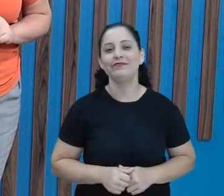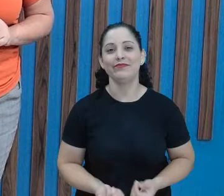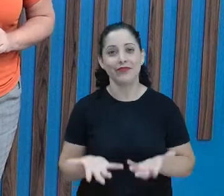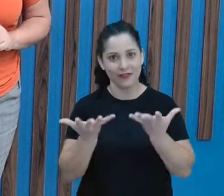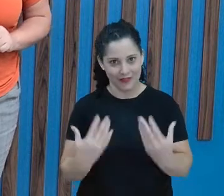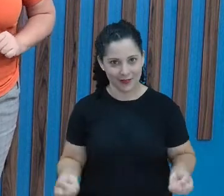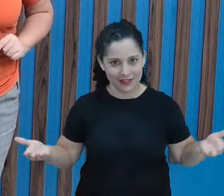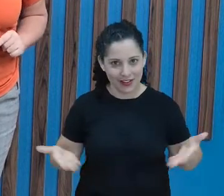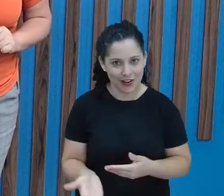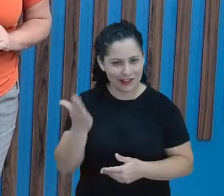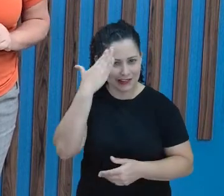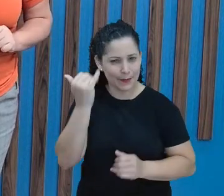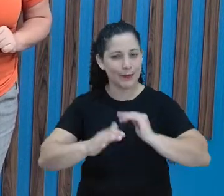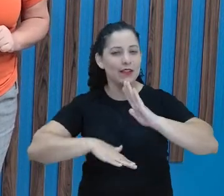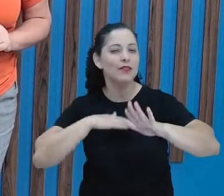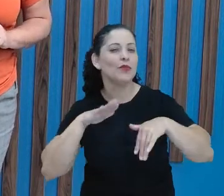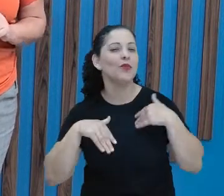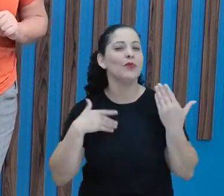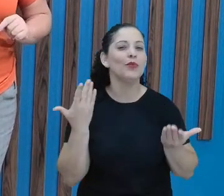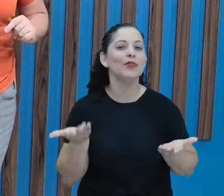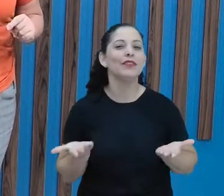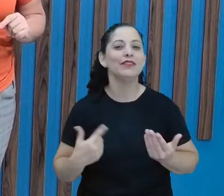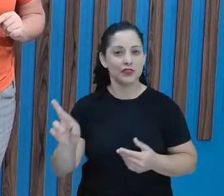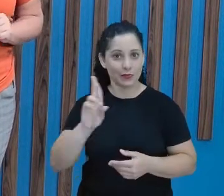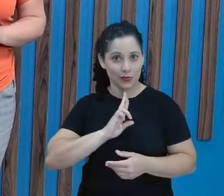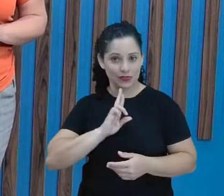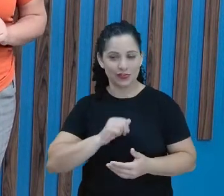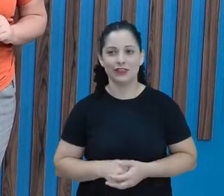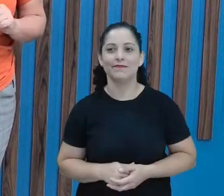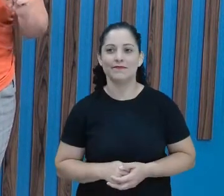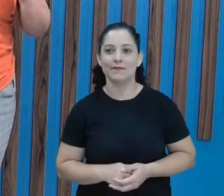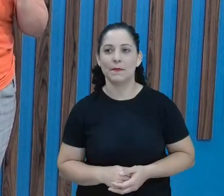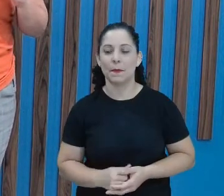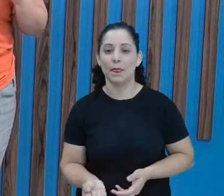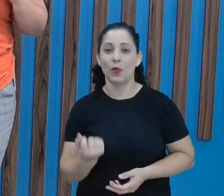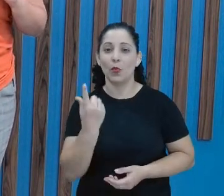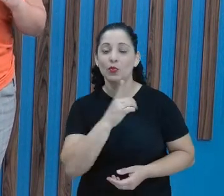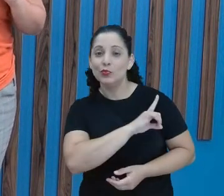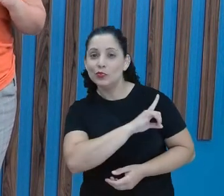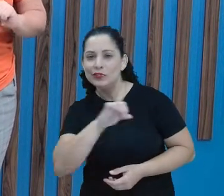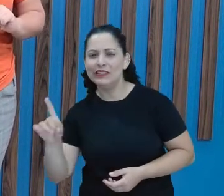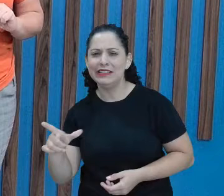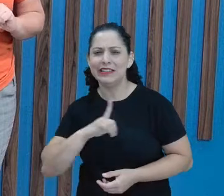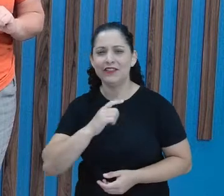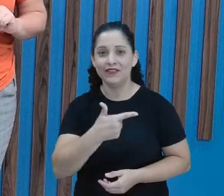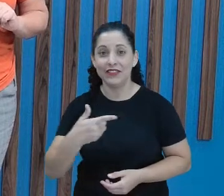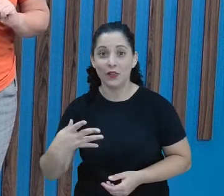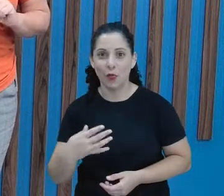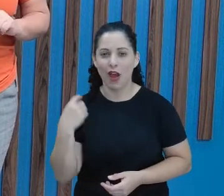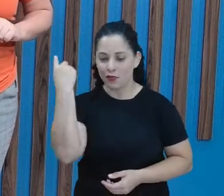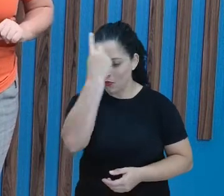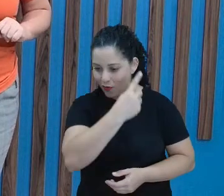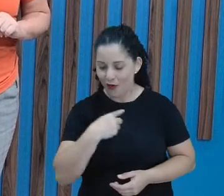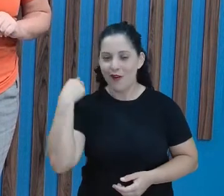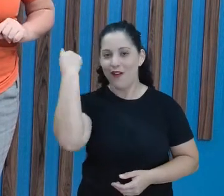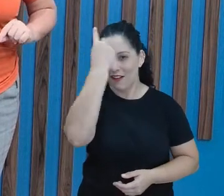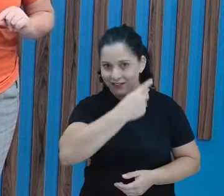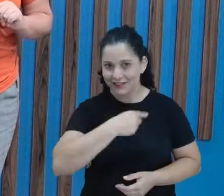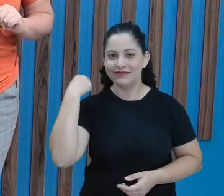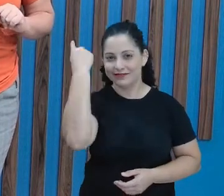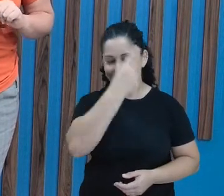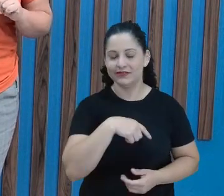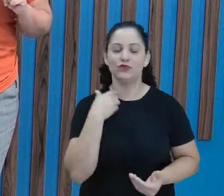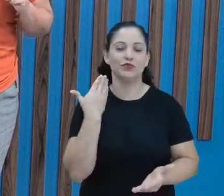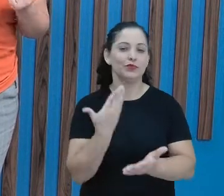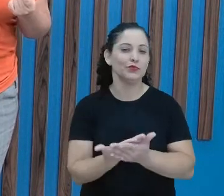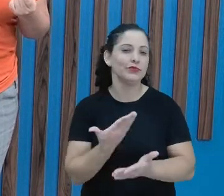aí saber dessas respostas. Um dia ele tem 24 horas. Nós já estudamos